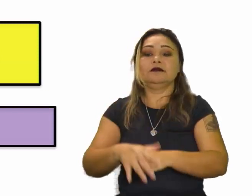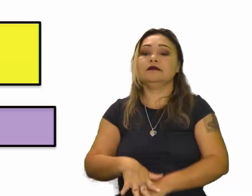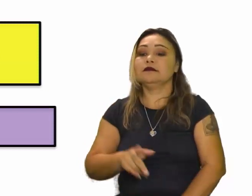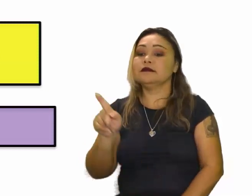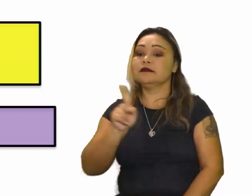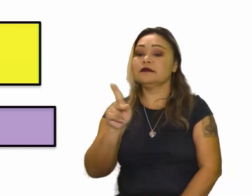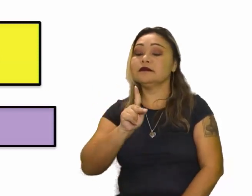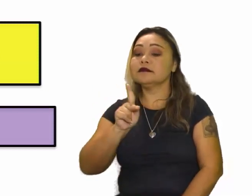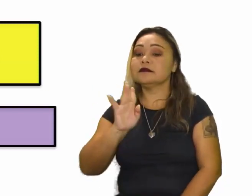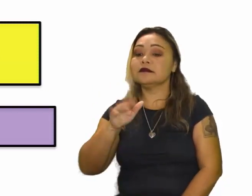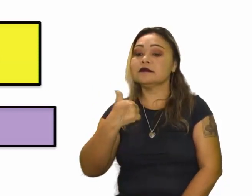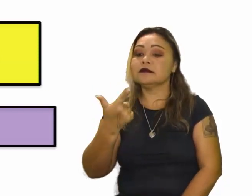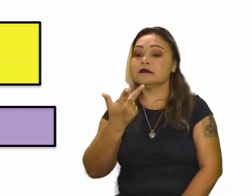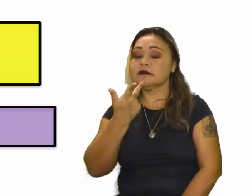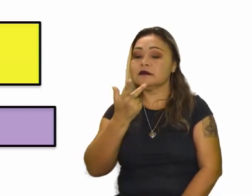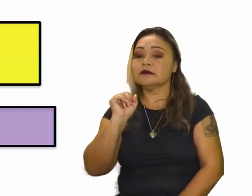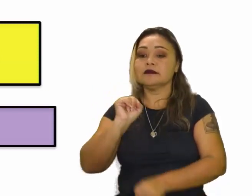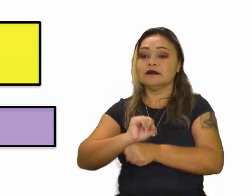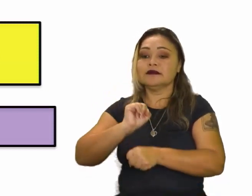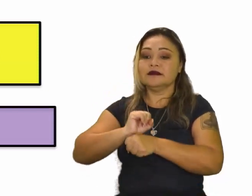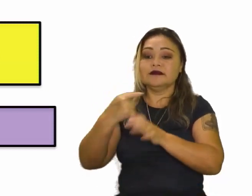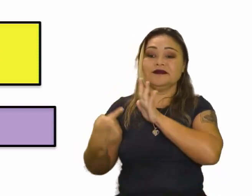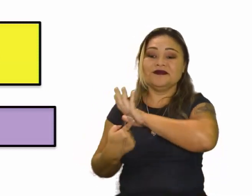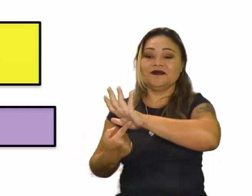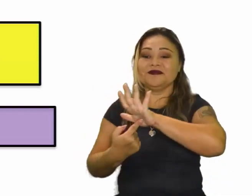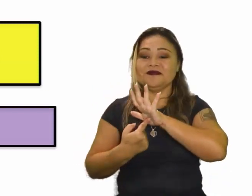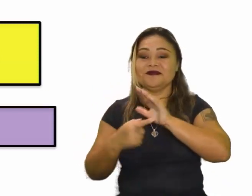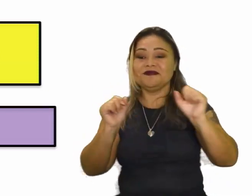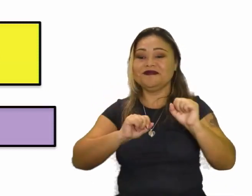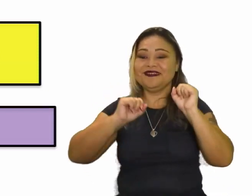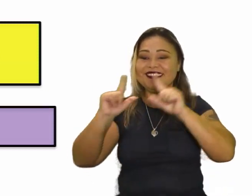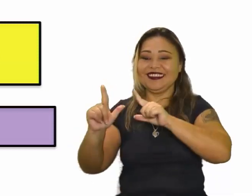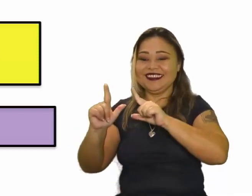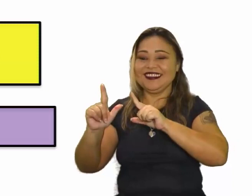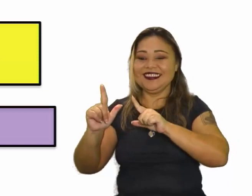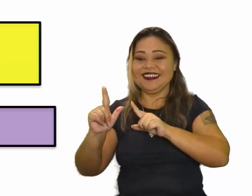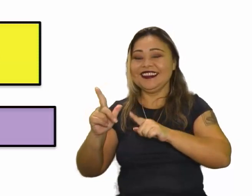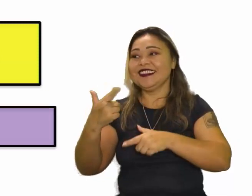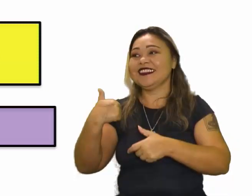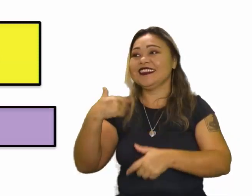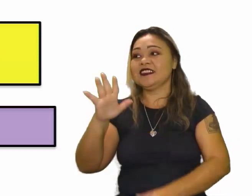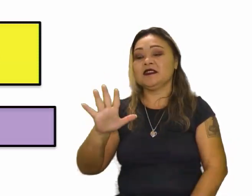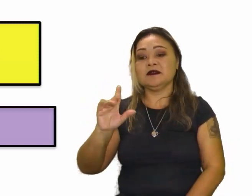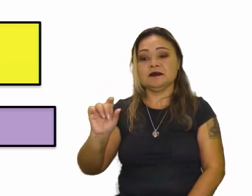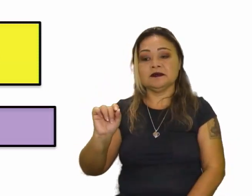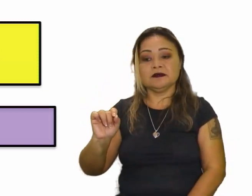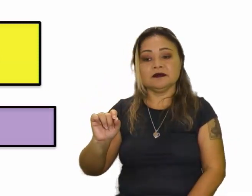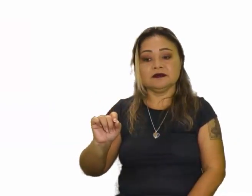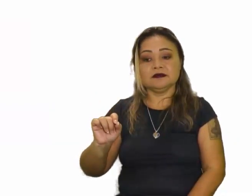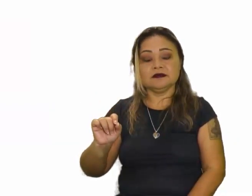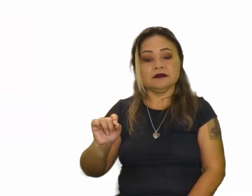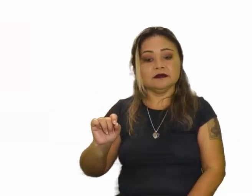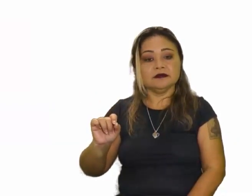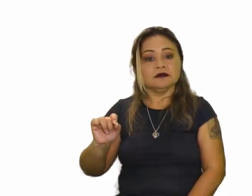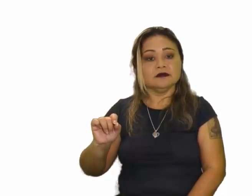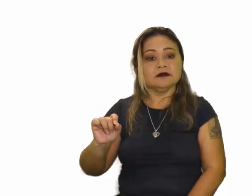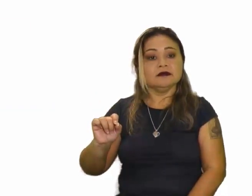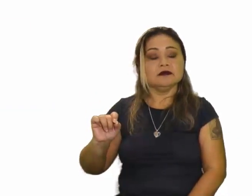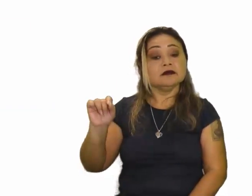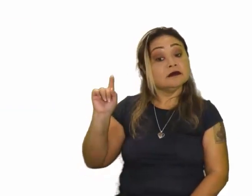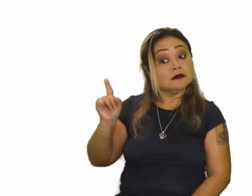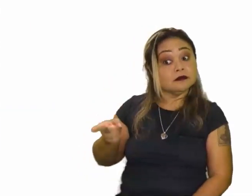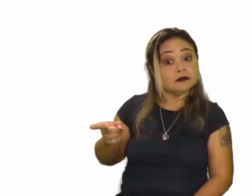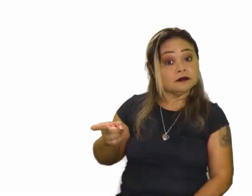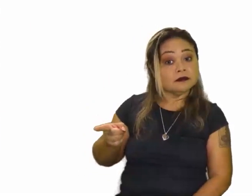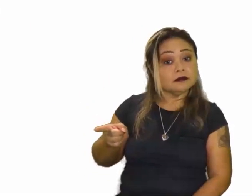Sim, professor. E o que o senhor está esperando para mostrar para a gente o slide? Eu vou mostrar para vocês aqui, ó. Deixa eu ver se é esse aqui,